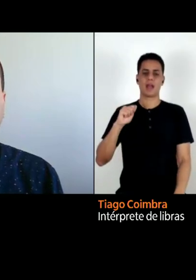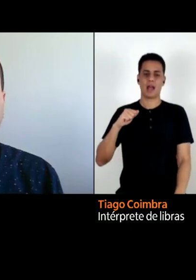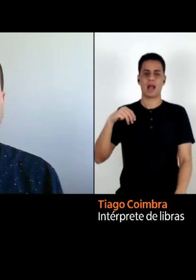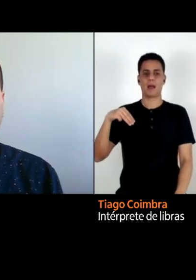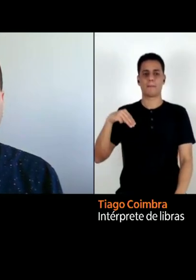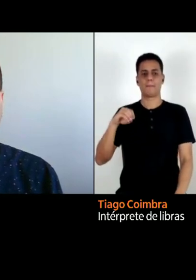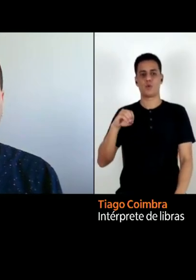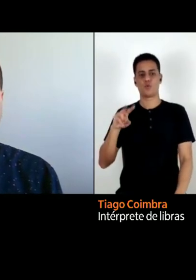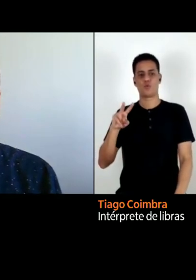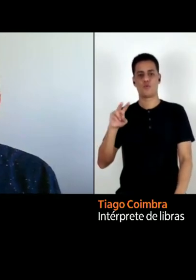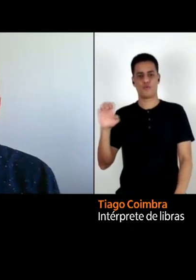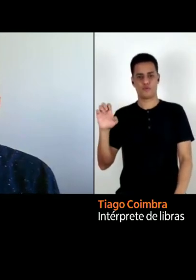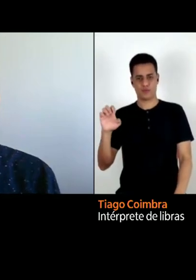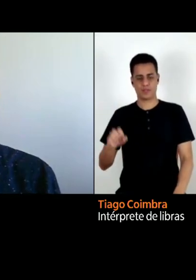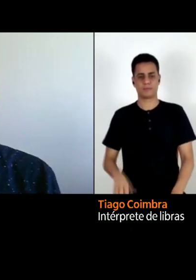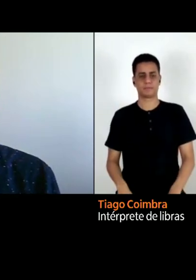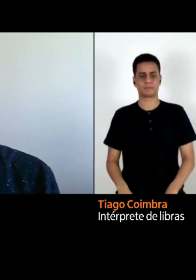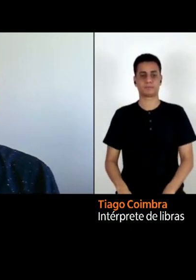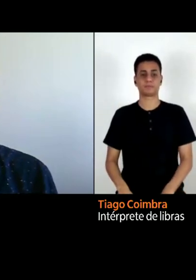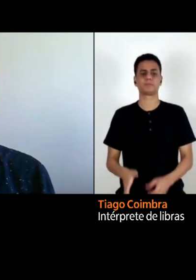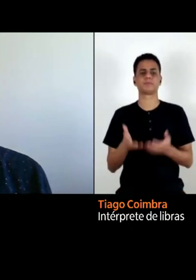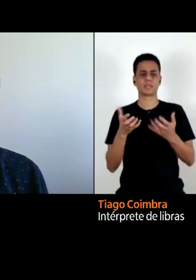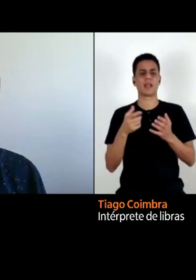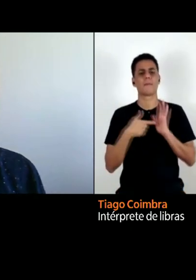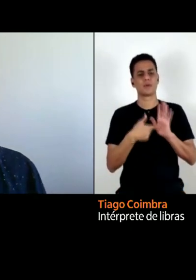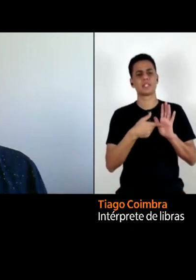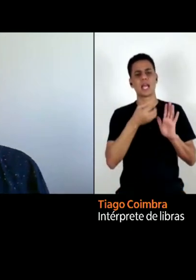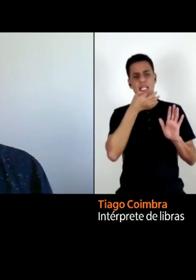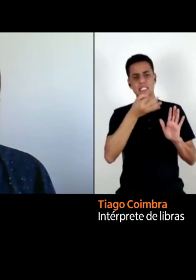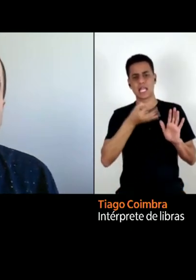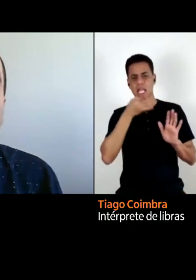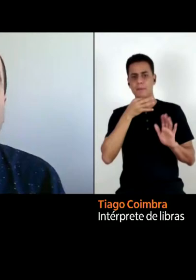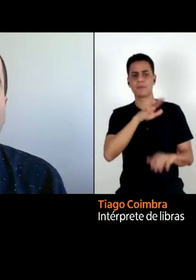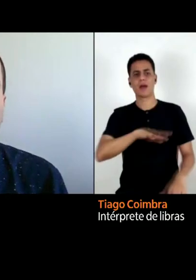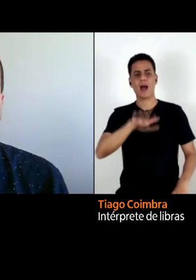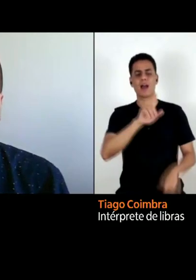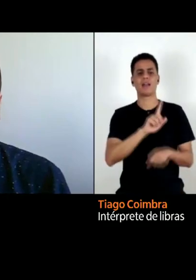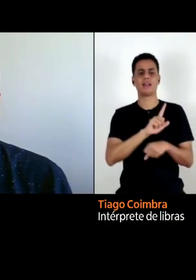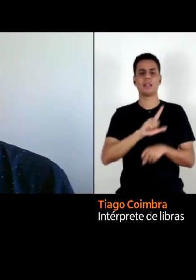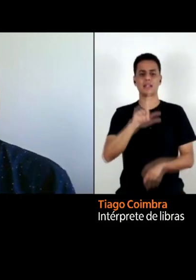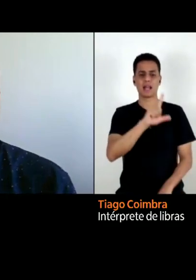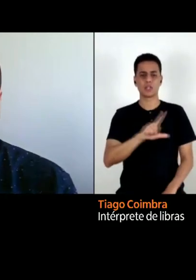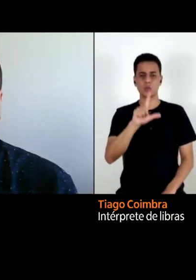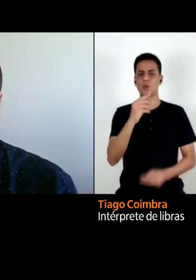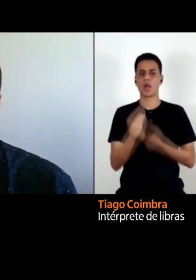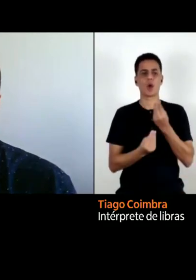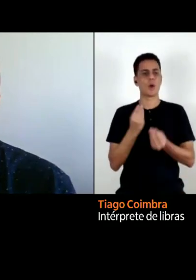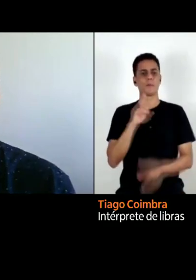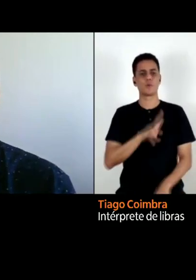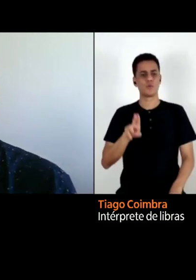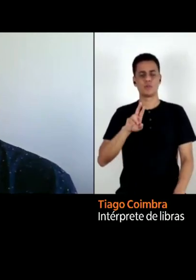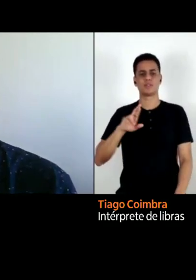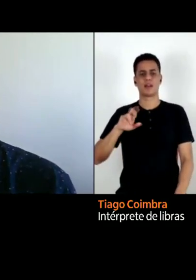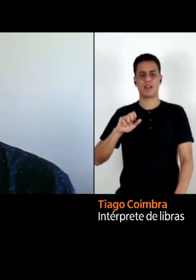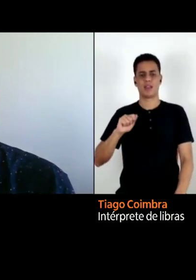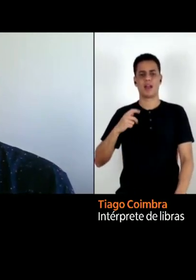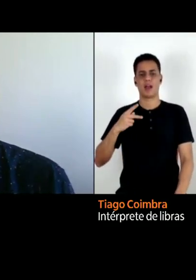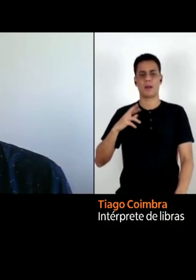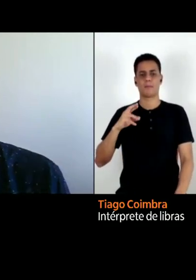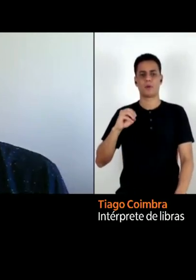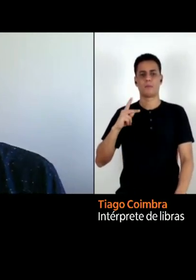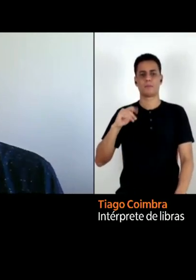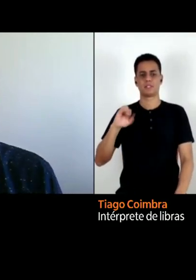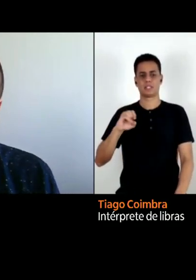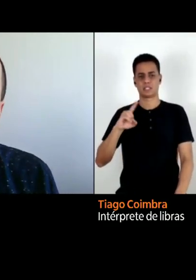Também gostaria de citar exemplos de apropriação na literatura. Aqui, no caso, os cut-ups de William